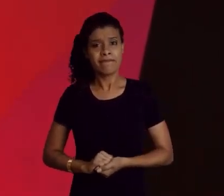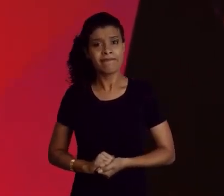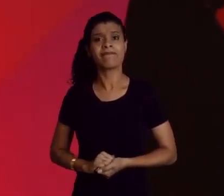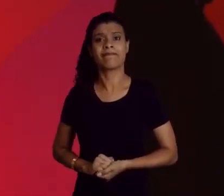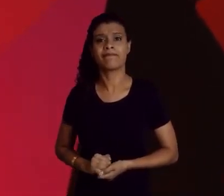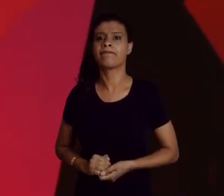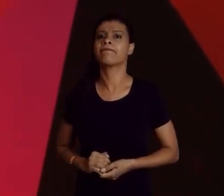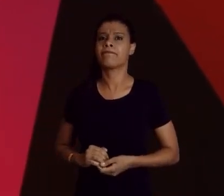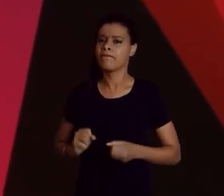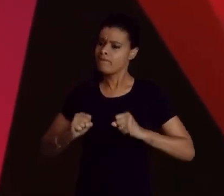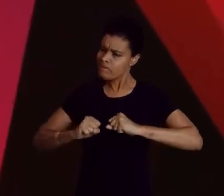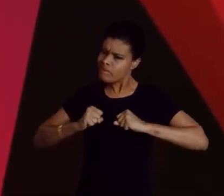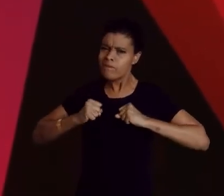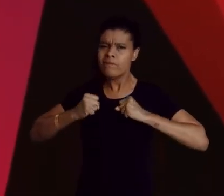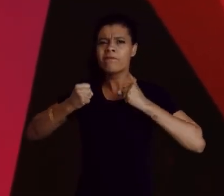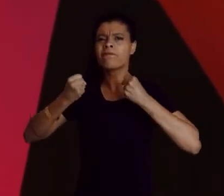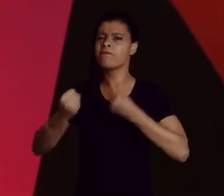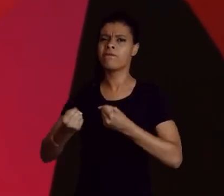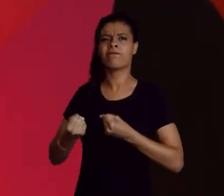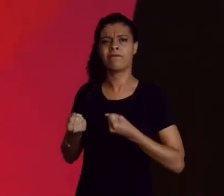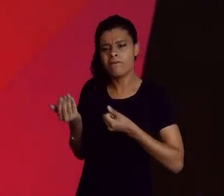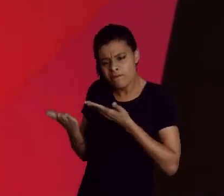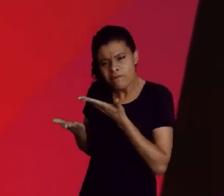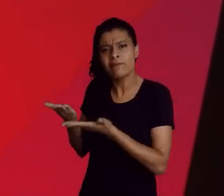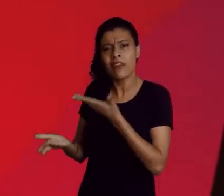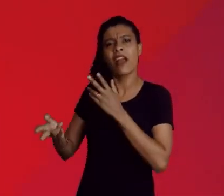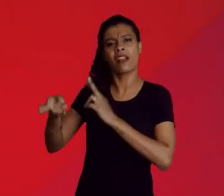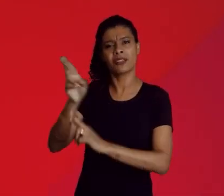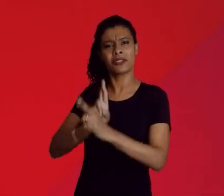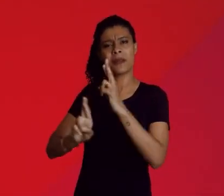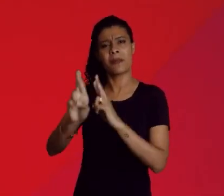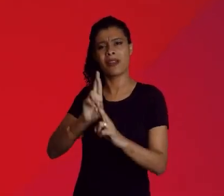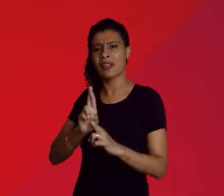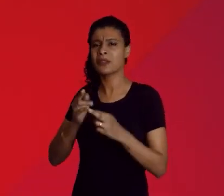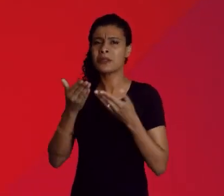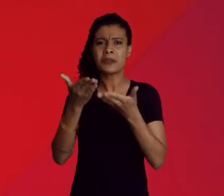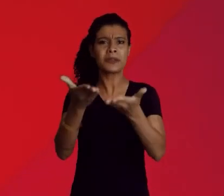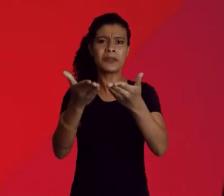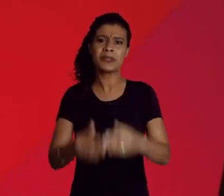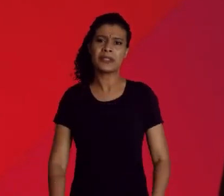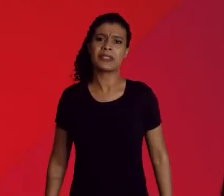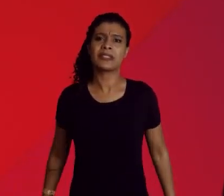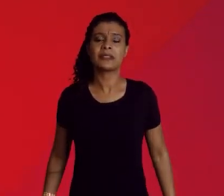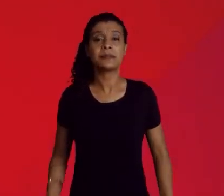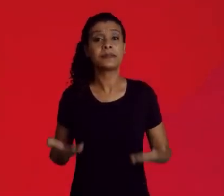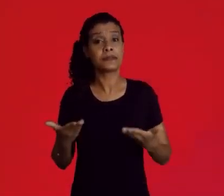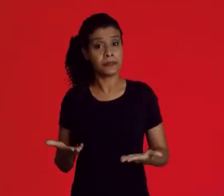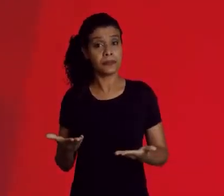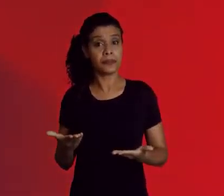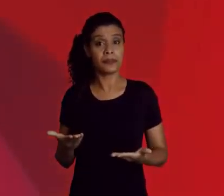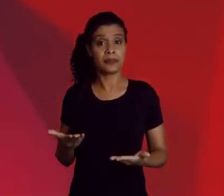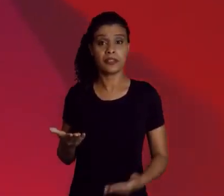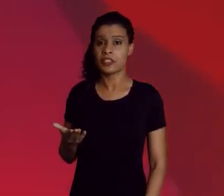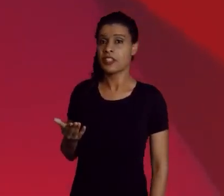Invista pesado no seu relacionamento. Gente, quando alguém vê um